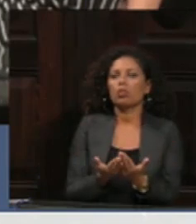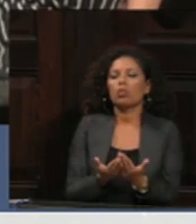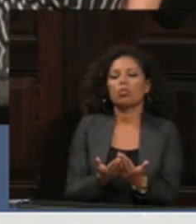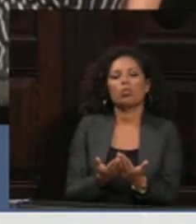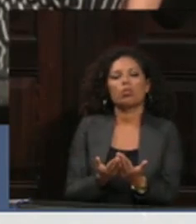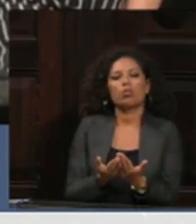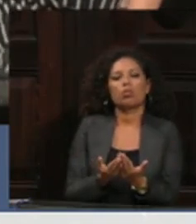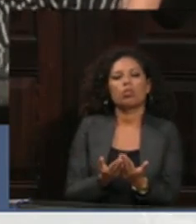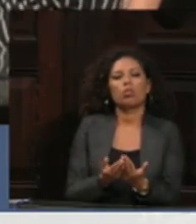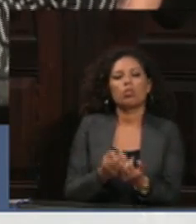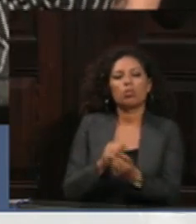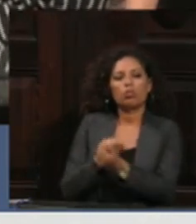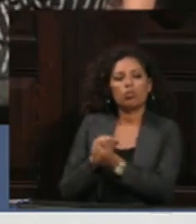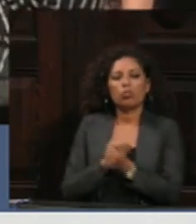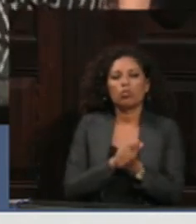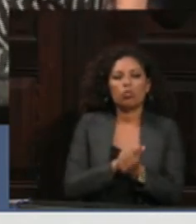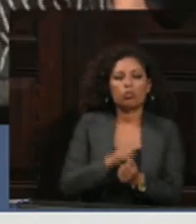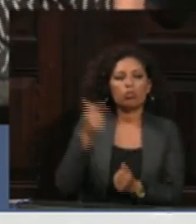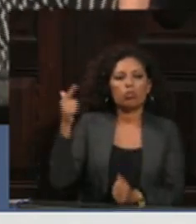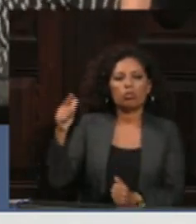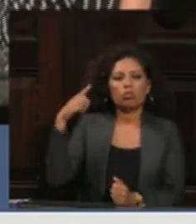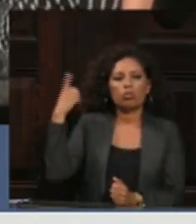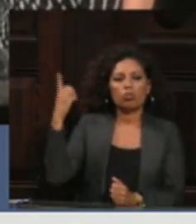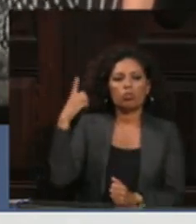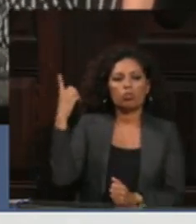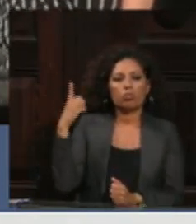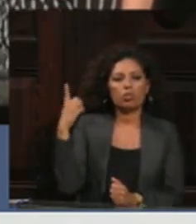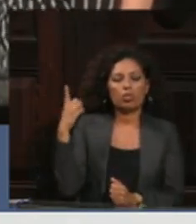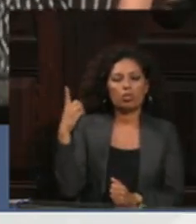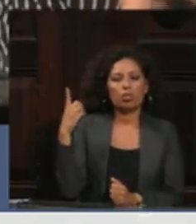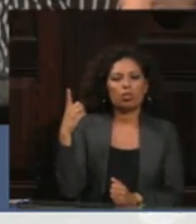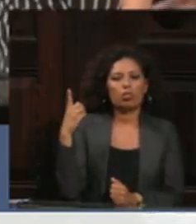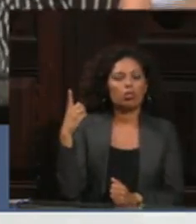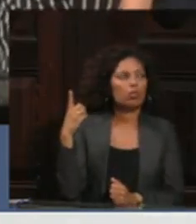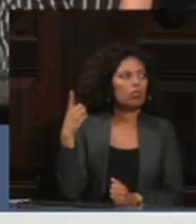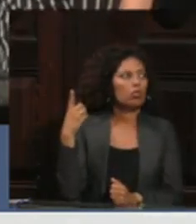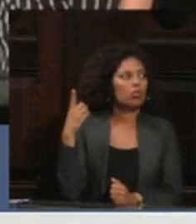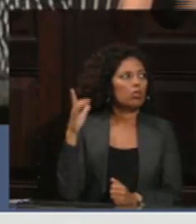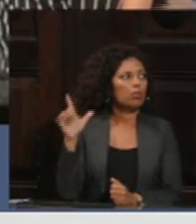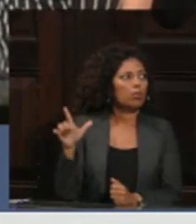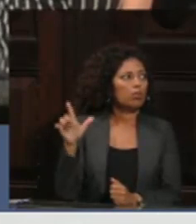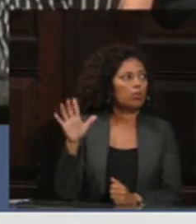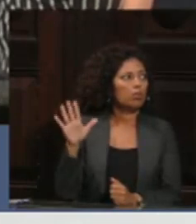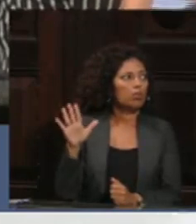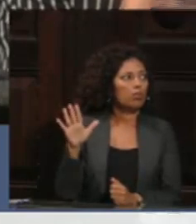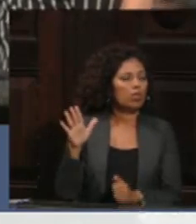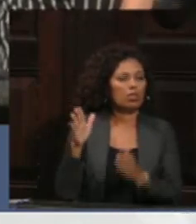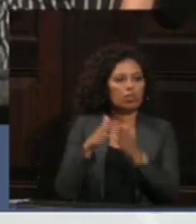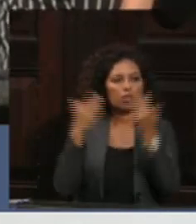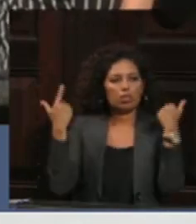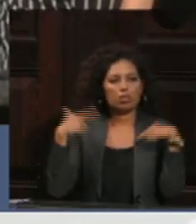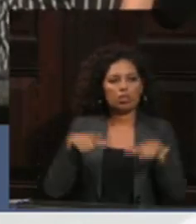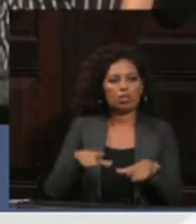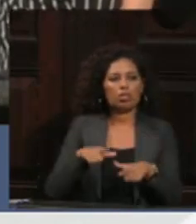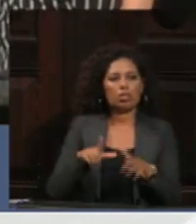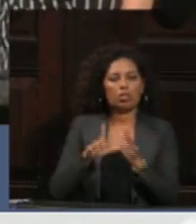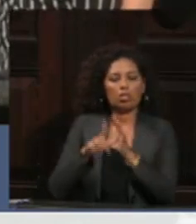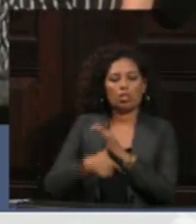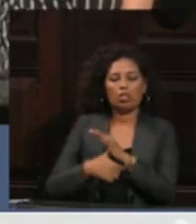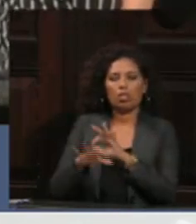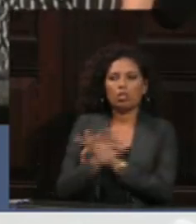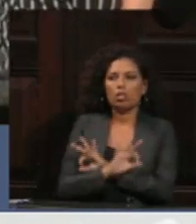Já outros deputados também colocaram essa mesma questão. Não há por parte da Assembleia nenhum atraso. Há sim uma